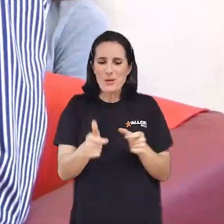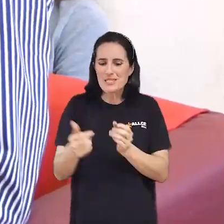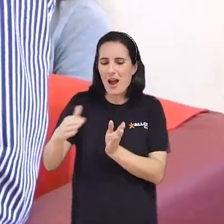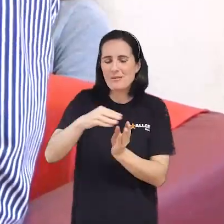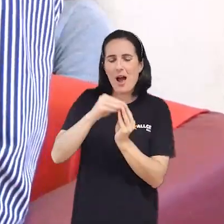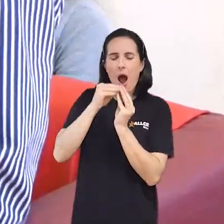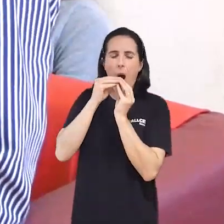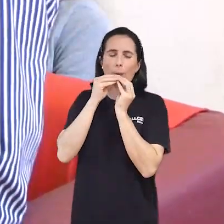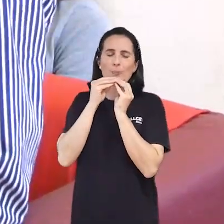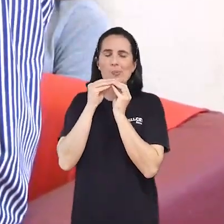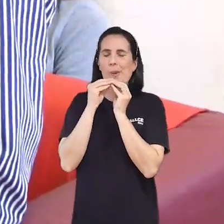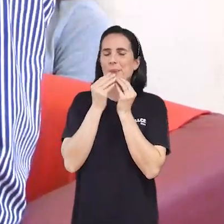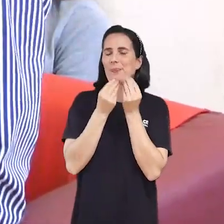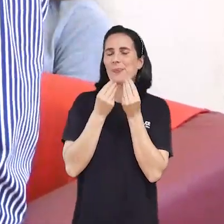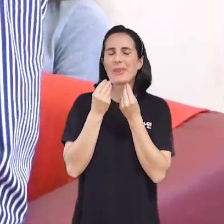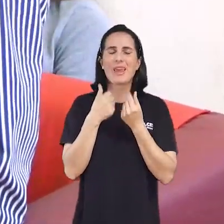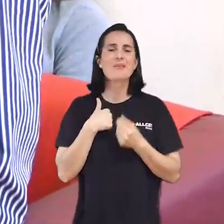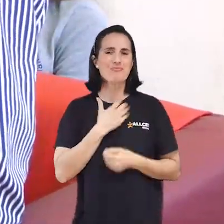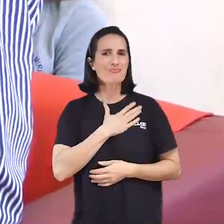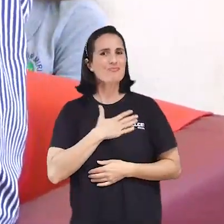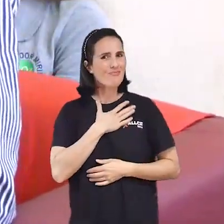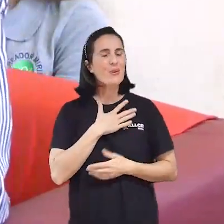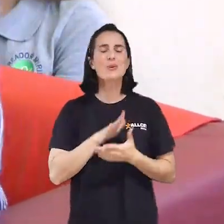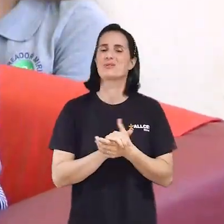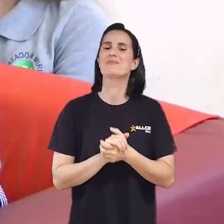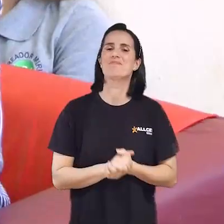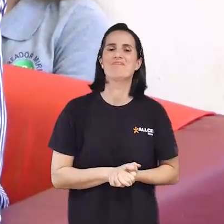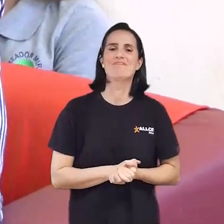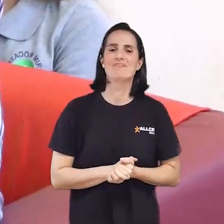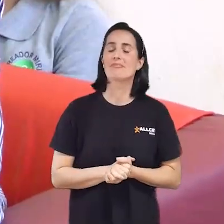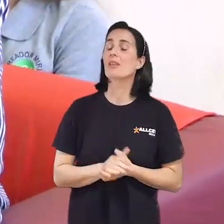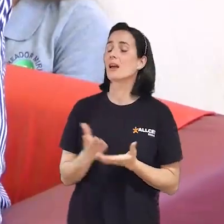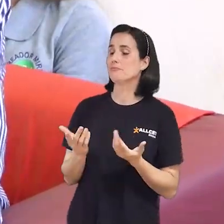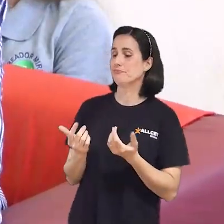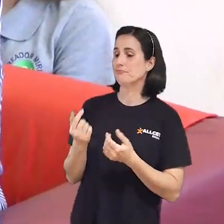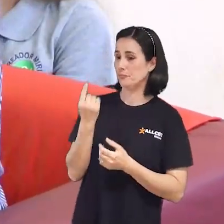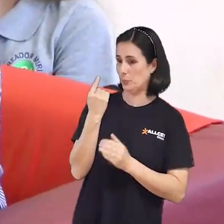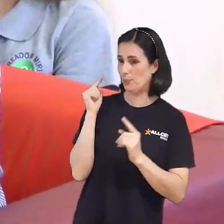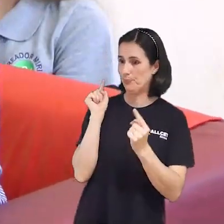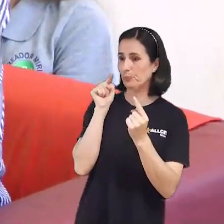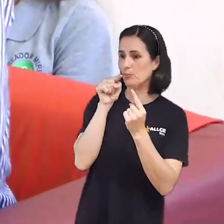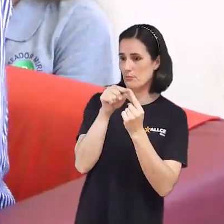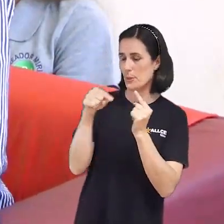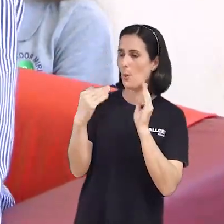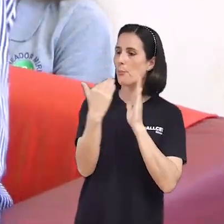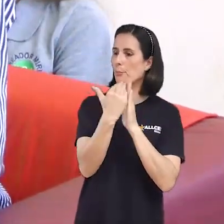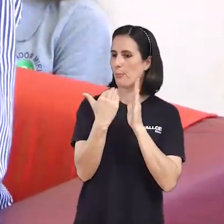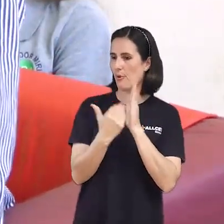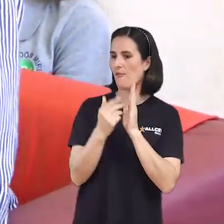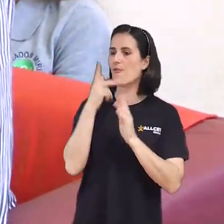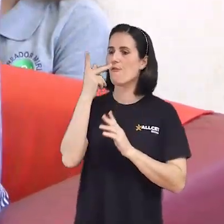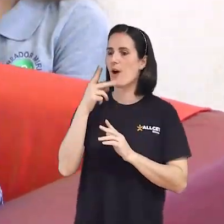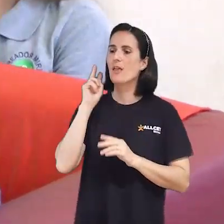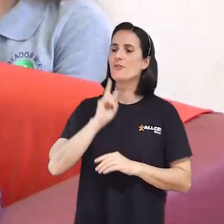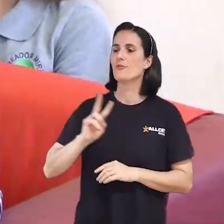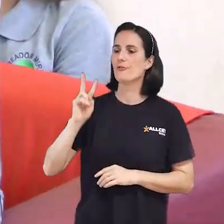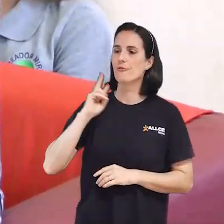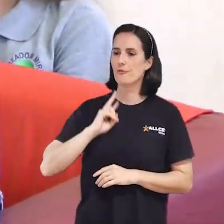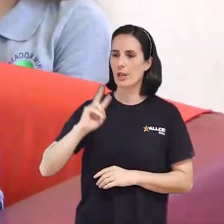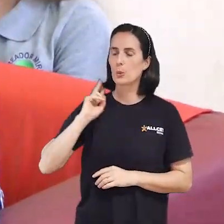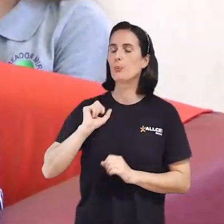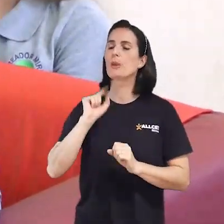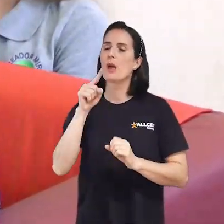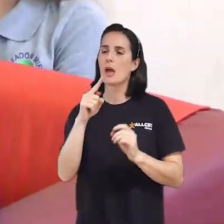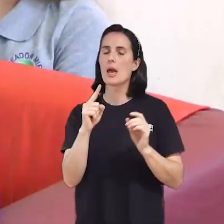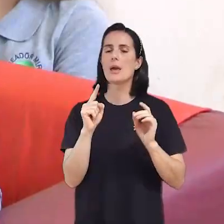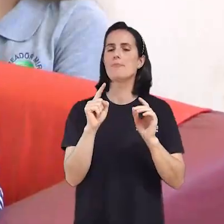orgulho, me acompanhou e ainda hoje, quando eu posso, eu compro um pão caseiro, né? E coloco uma linguiça lá dentro que eu